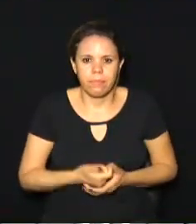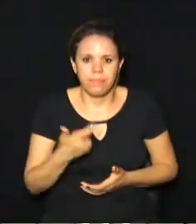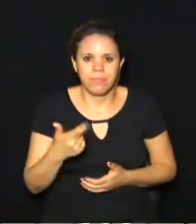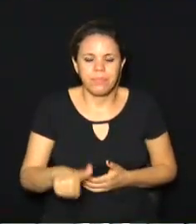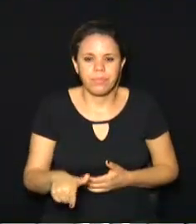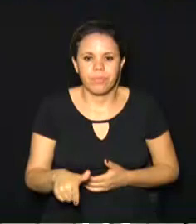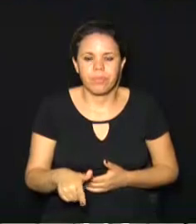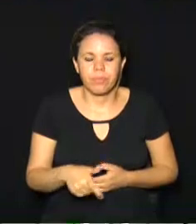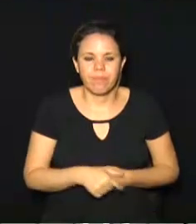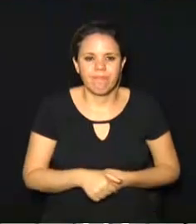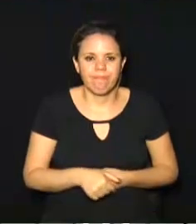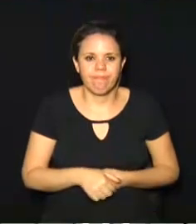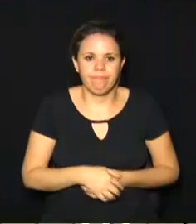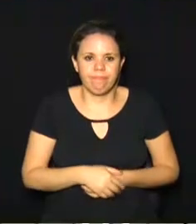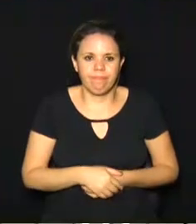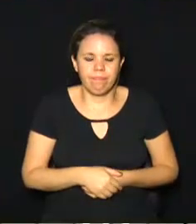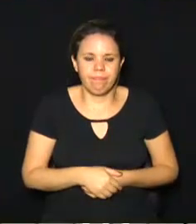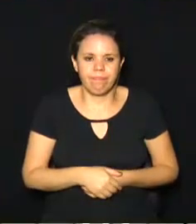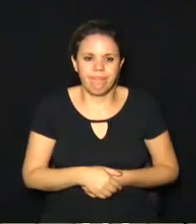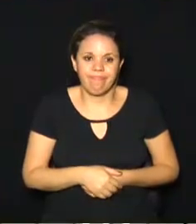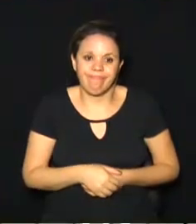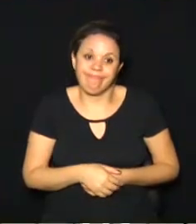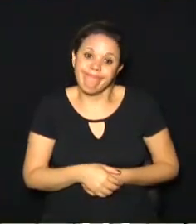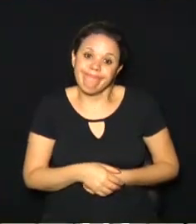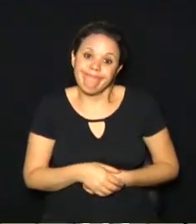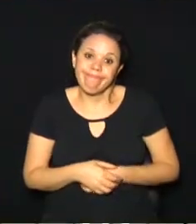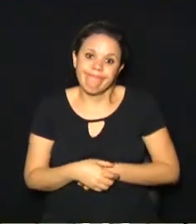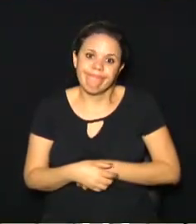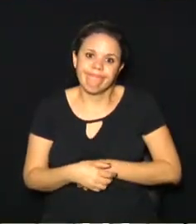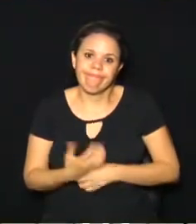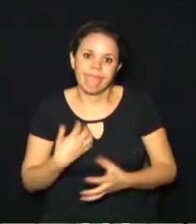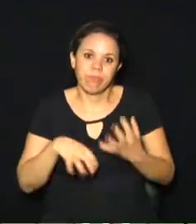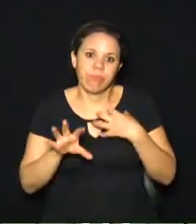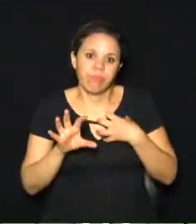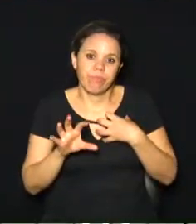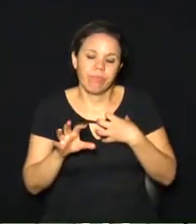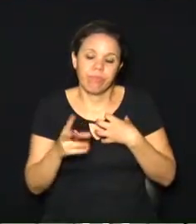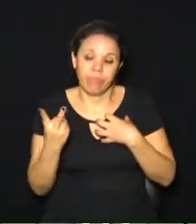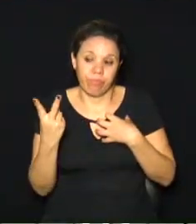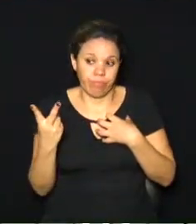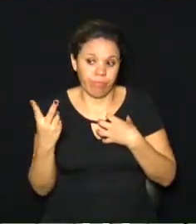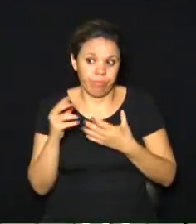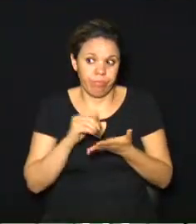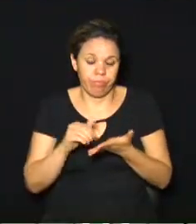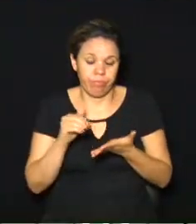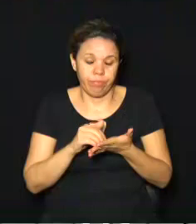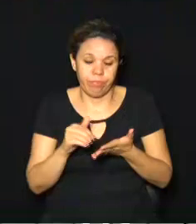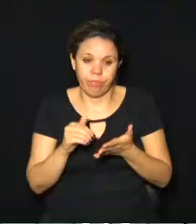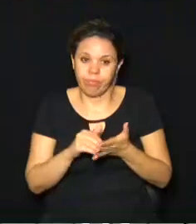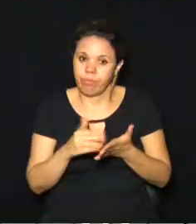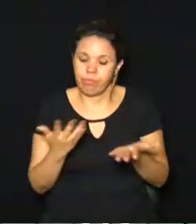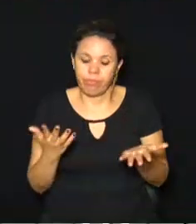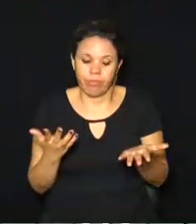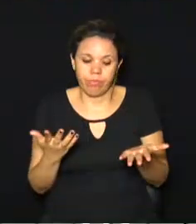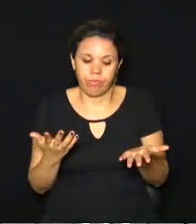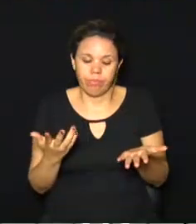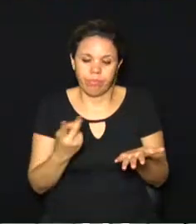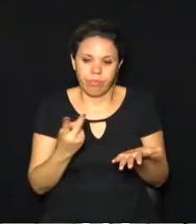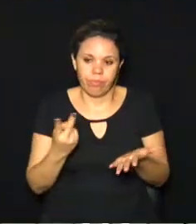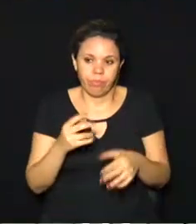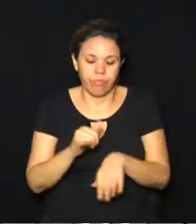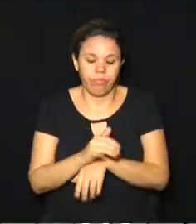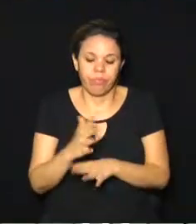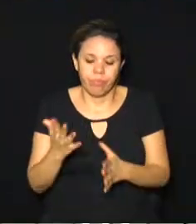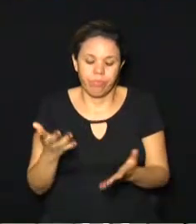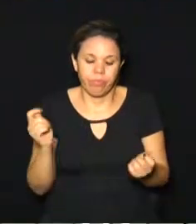vez, lamentar a ausência das duas secretarias. Evidente que a maioria das questões poderiam ser